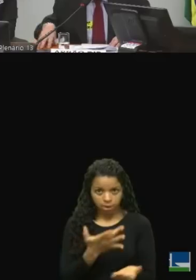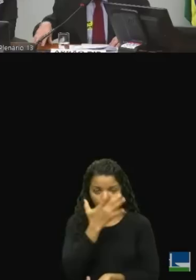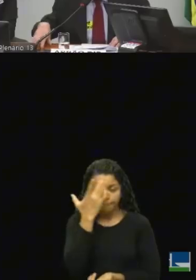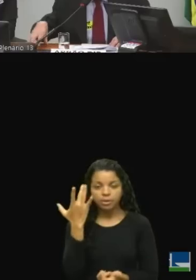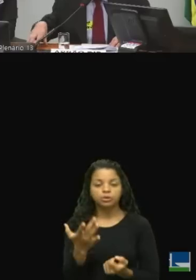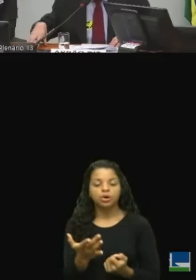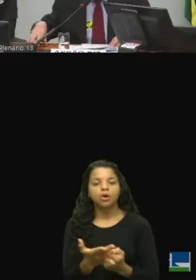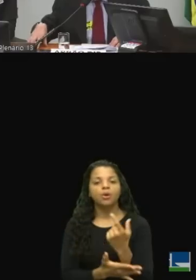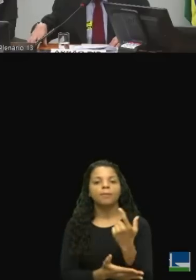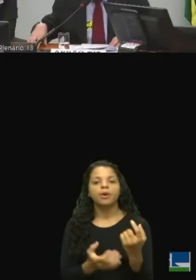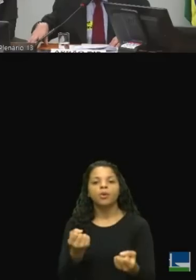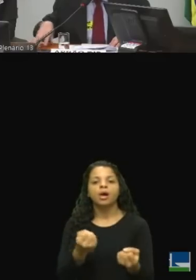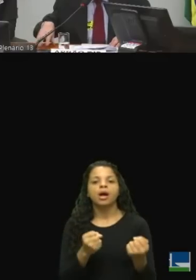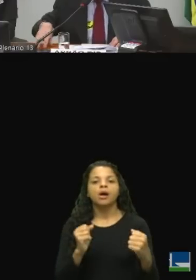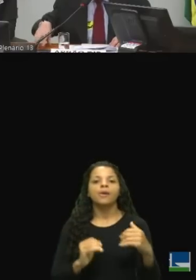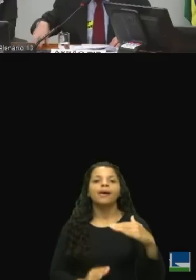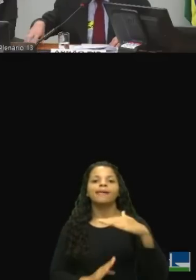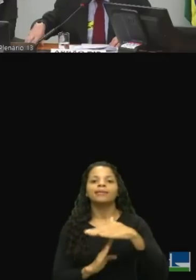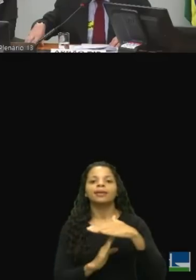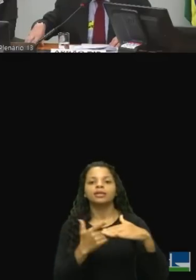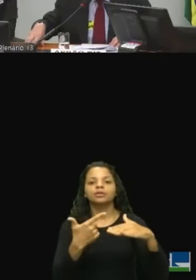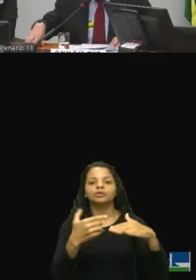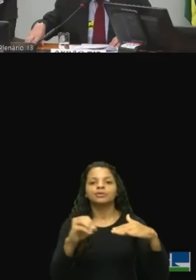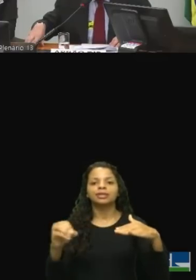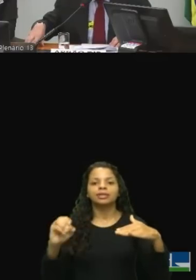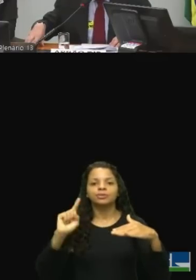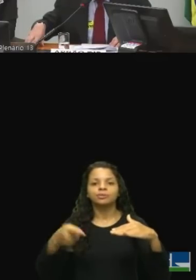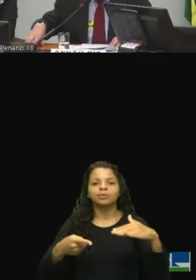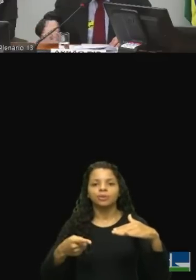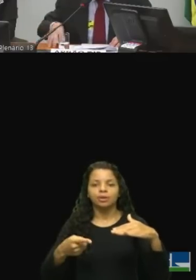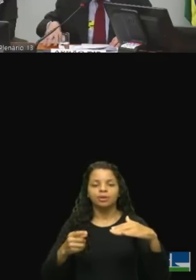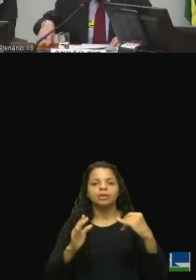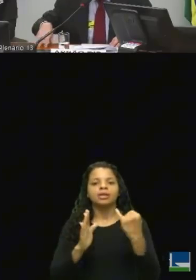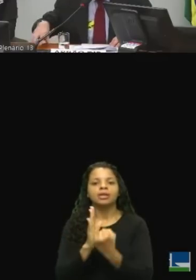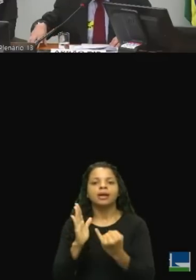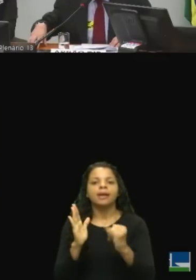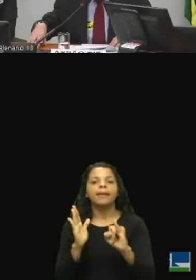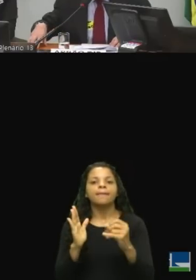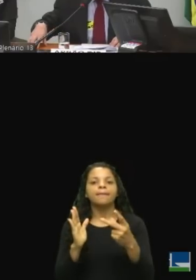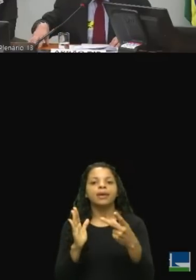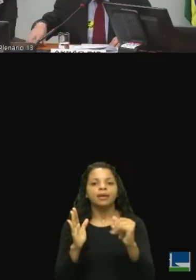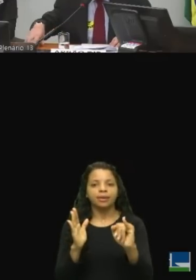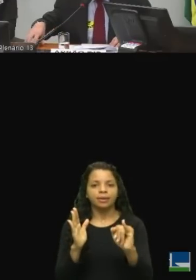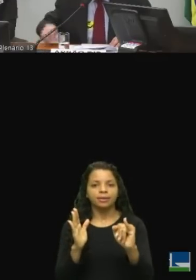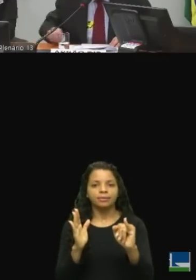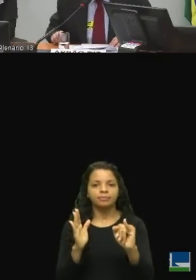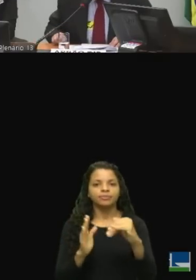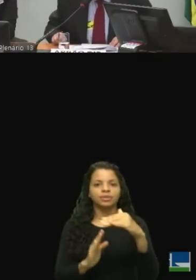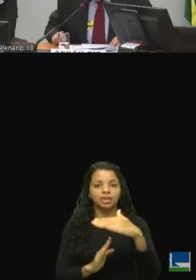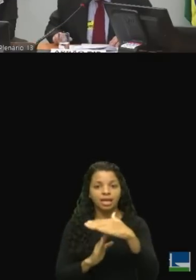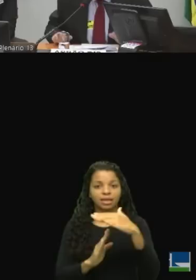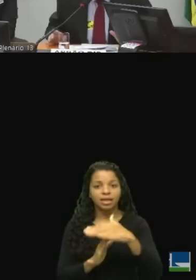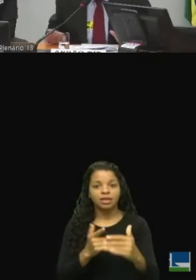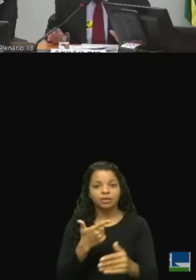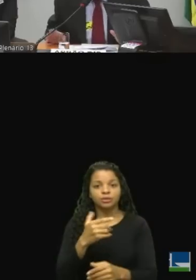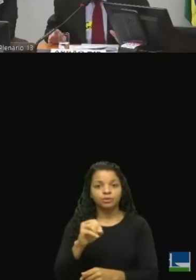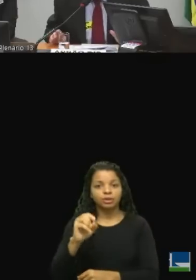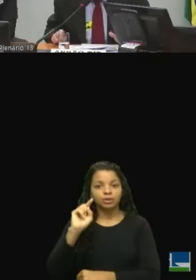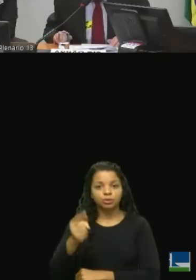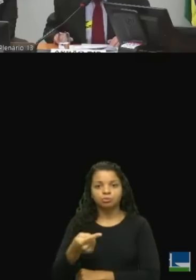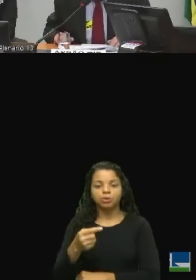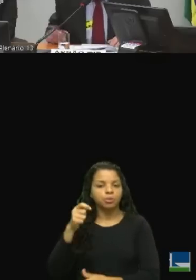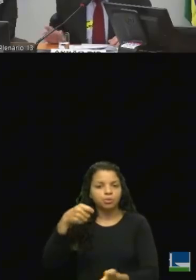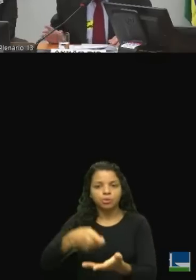até R$200 mil com a isenção de IPI. Não paga nenhum tributo até R$200 mil. Aí é um valor